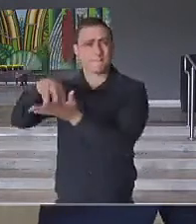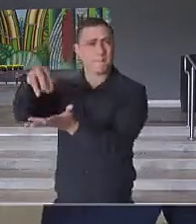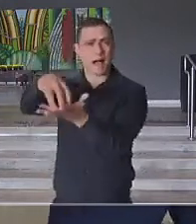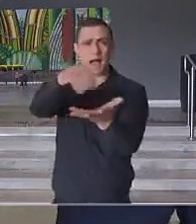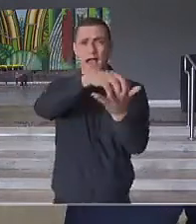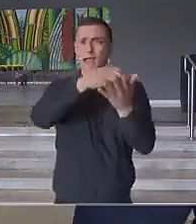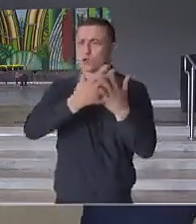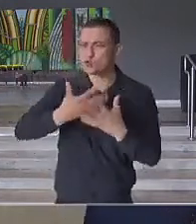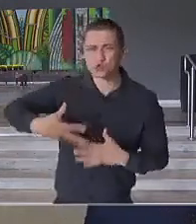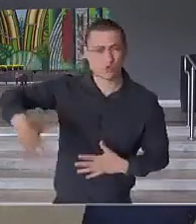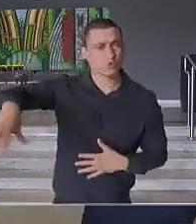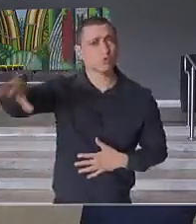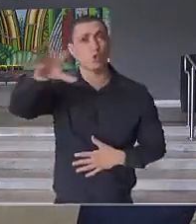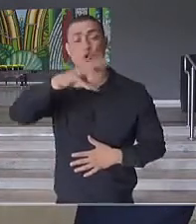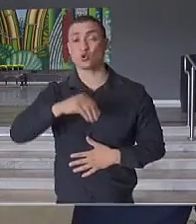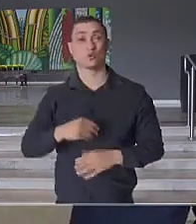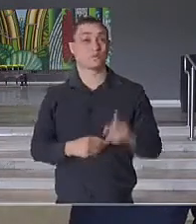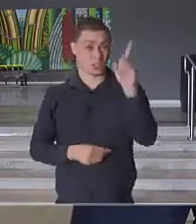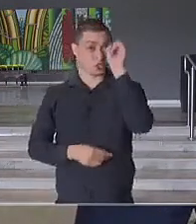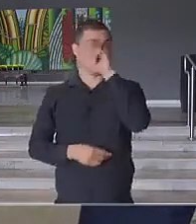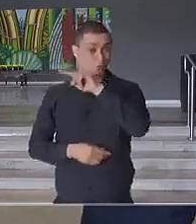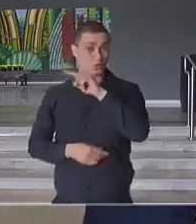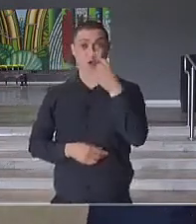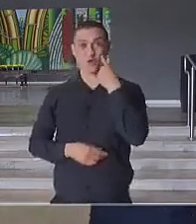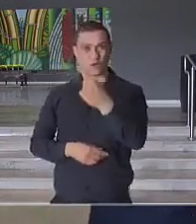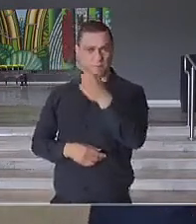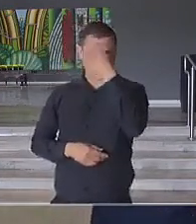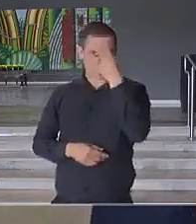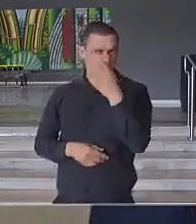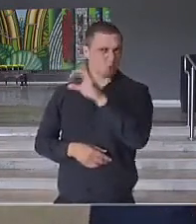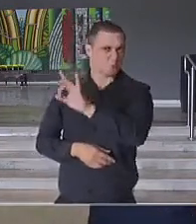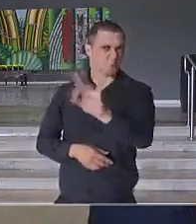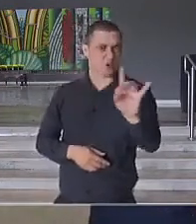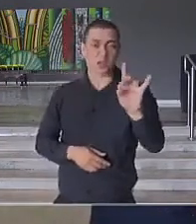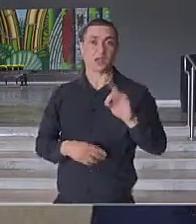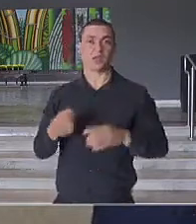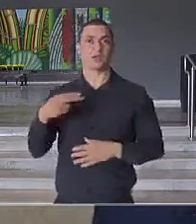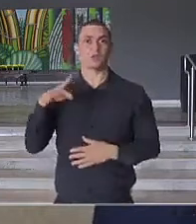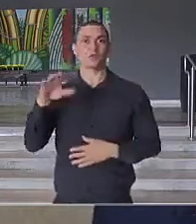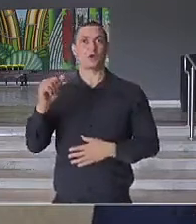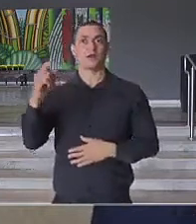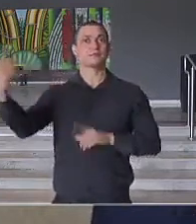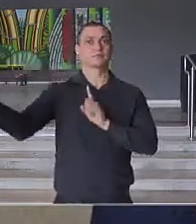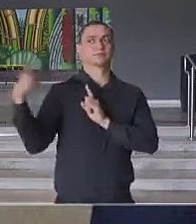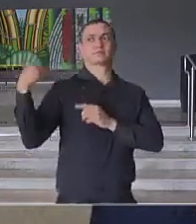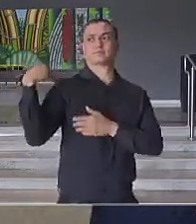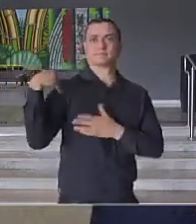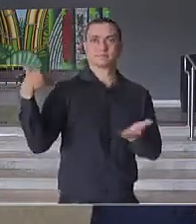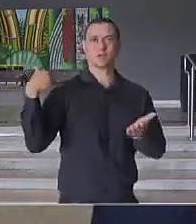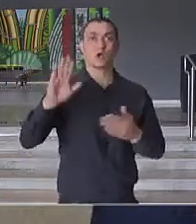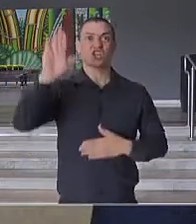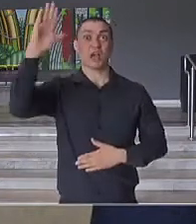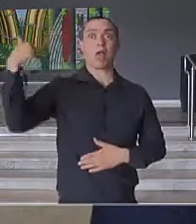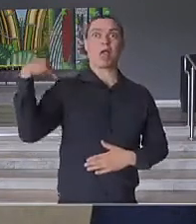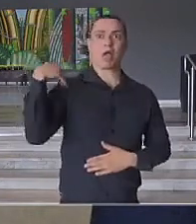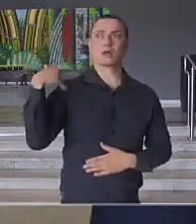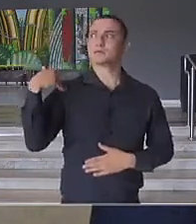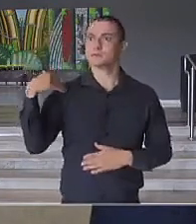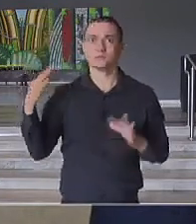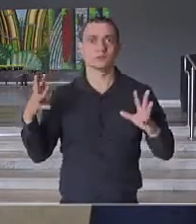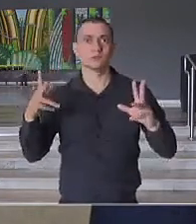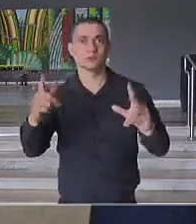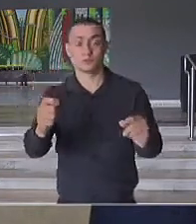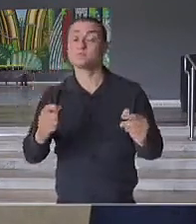as comunidades, e é muito difícil você encontrar alguma pessoa que não tenha sido abordada por algum candidato. Então,